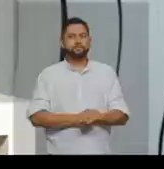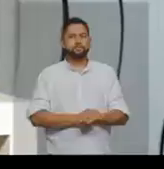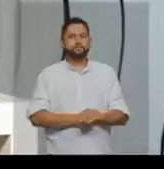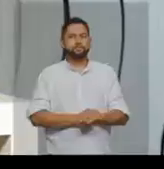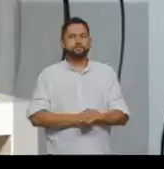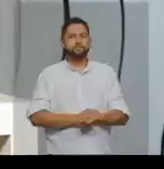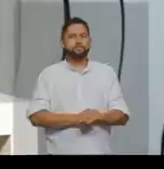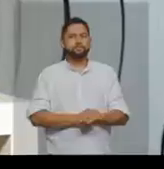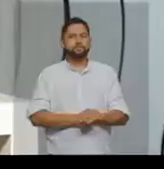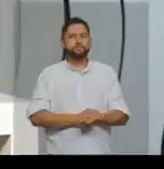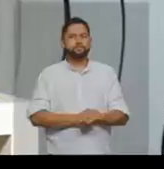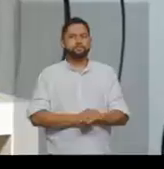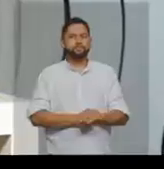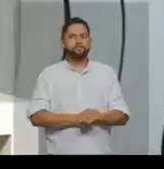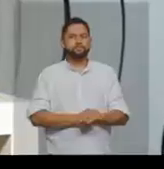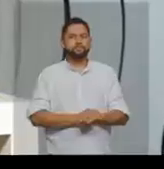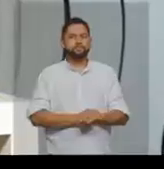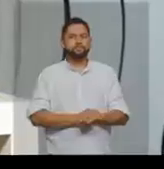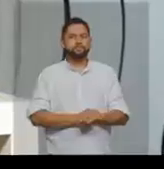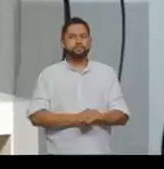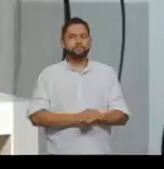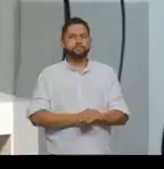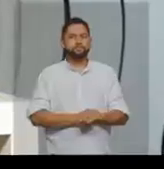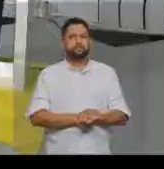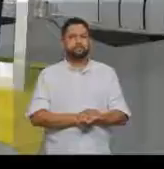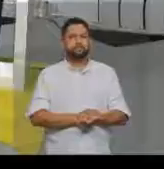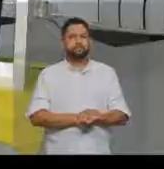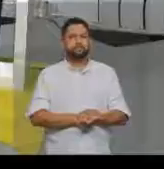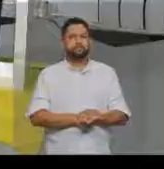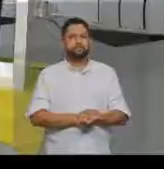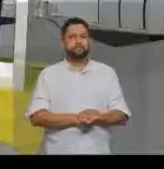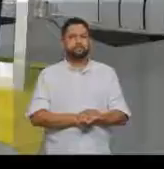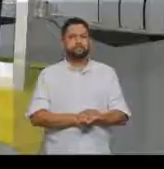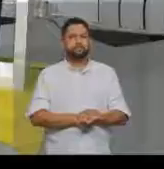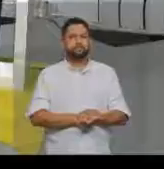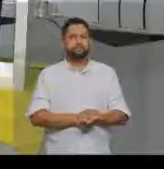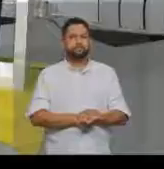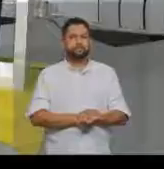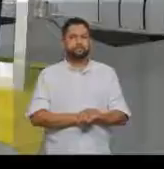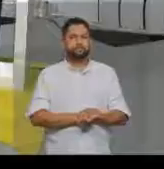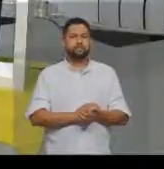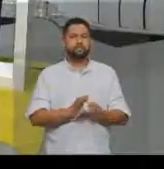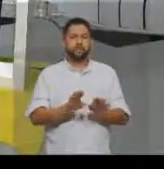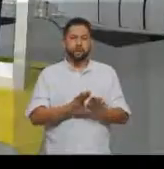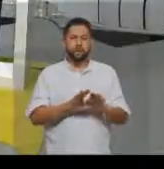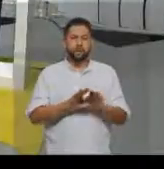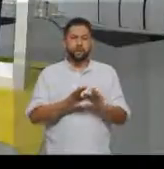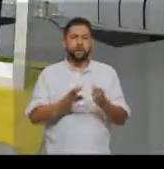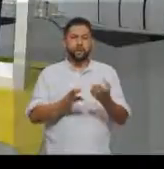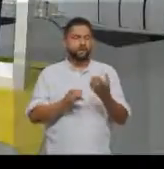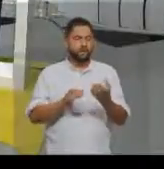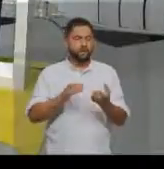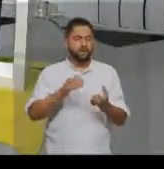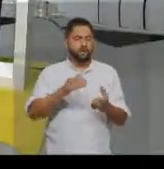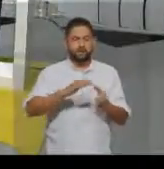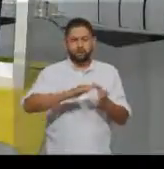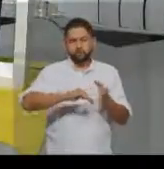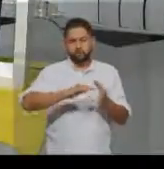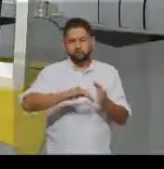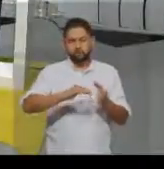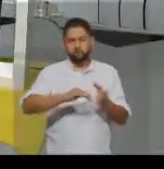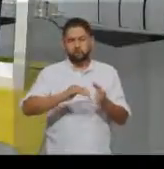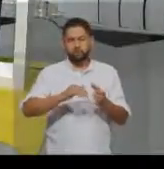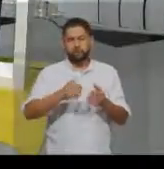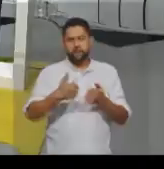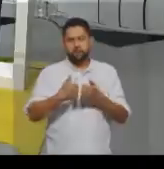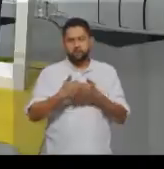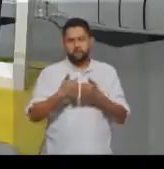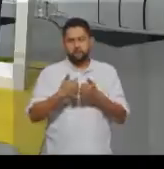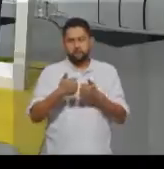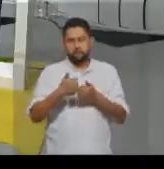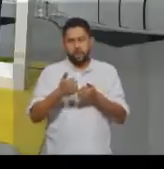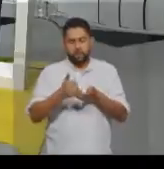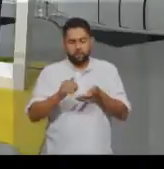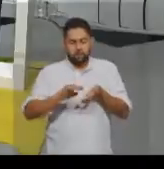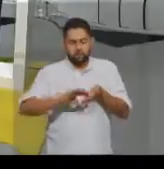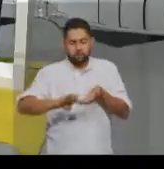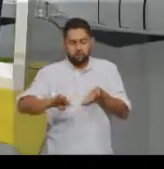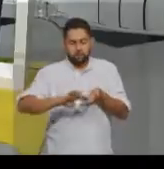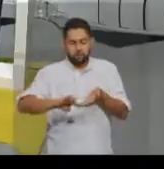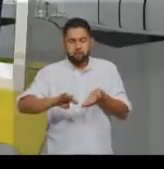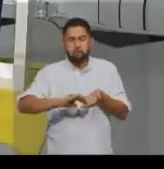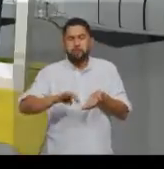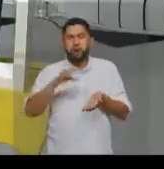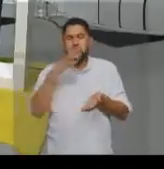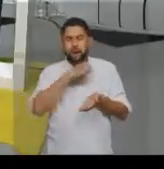Então, o que que eu vou fazer aqui? Eu vou raspar isso aqui, para deixar mais na bordinha, para ficar mais fácil para mim poder jogar, tá?